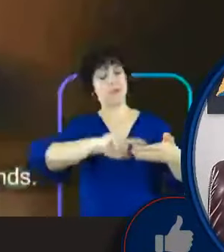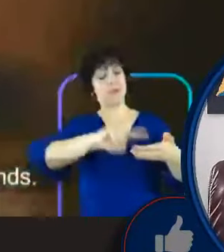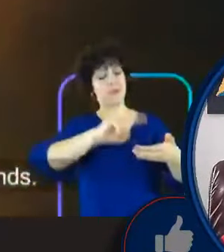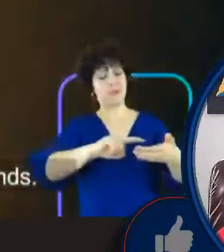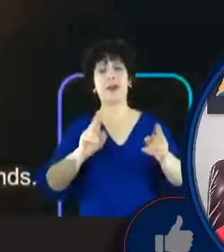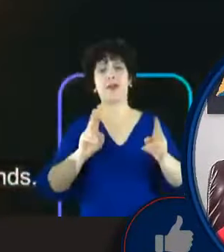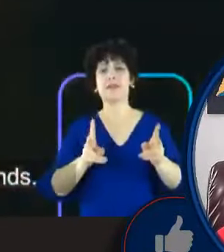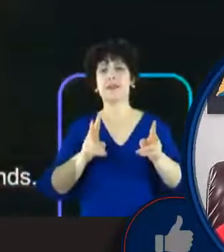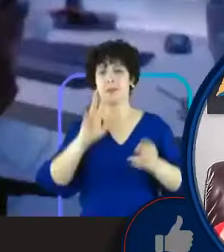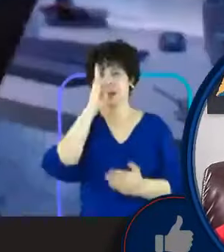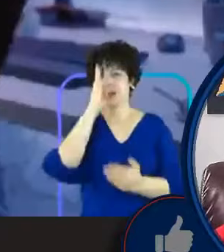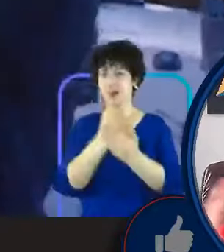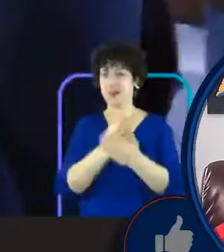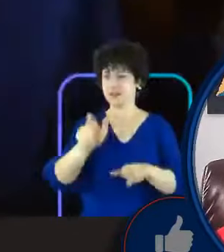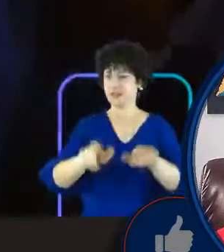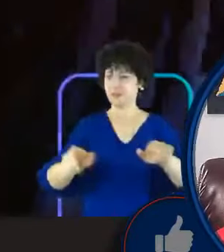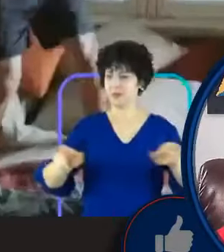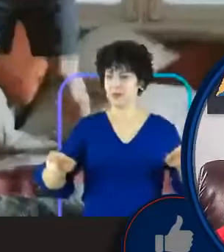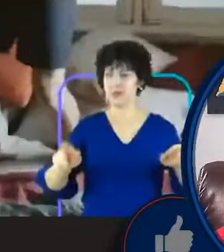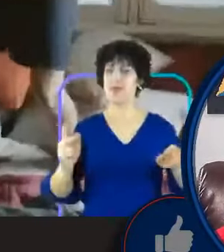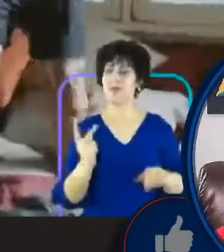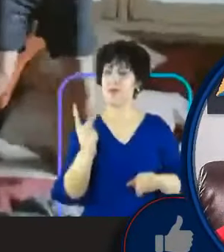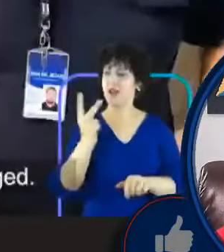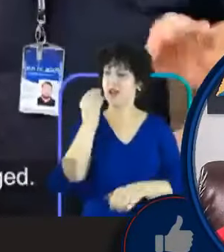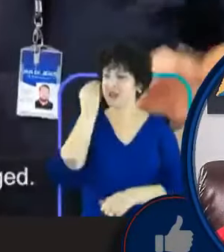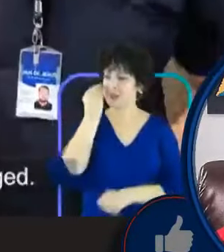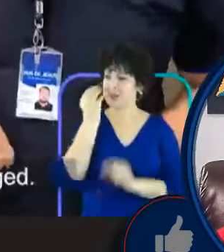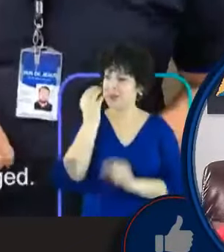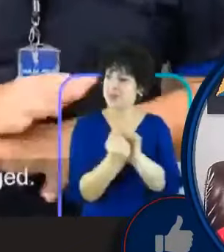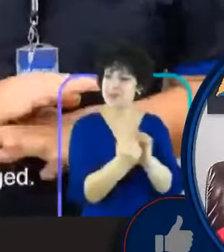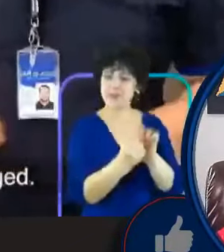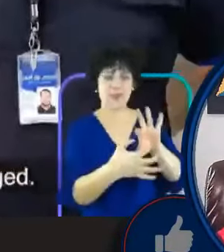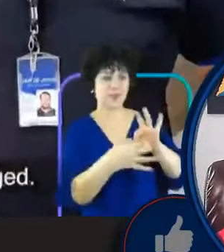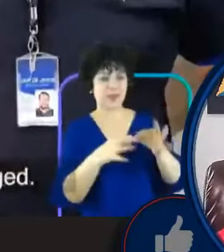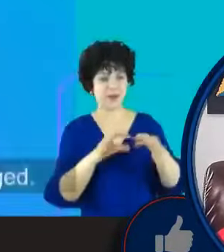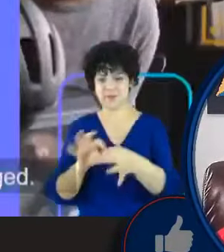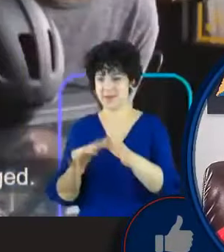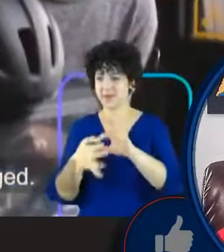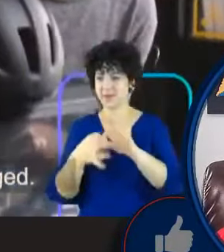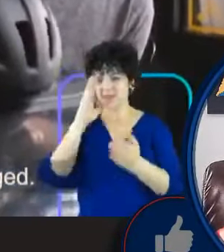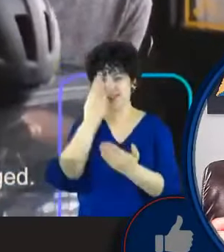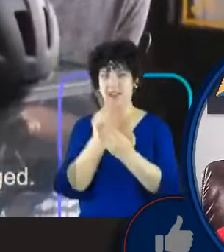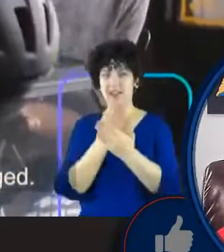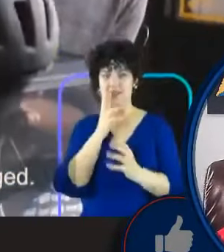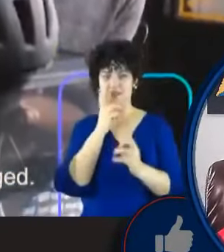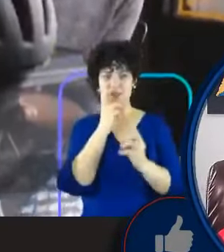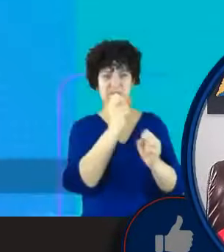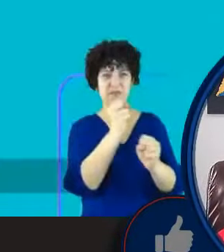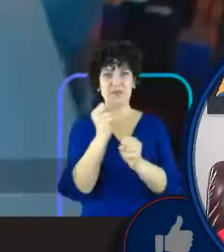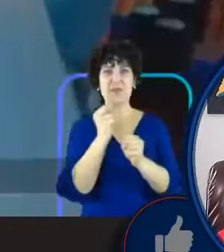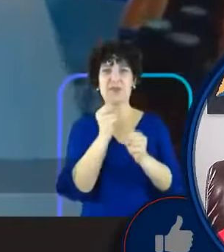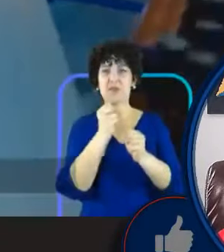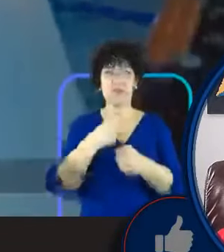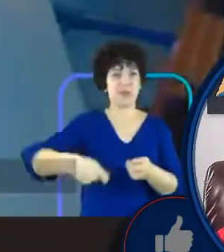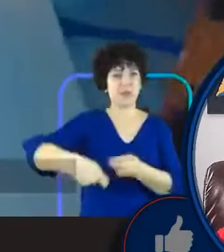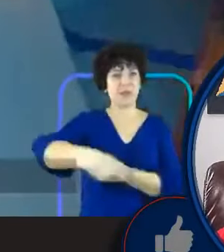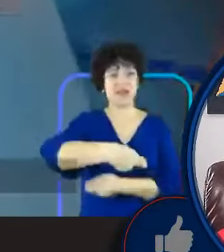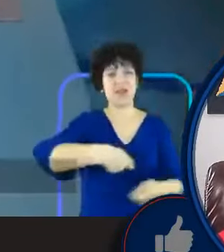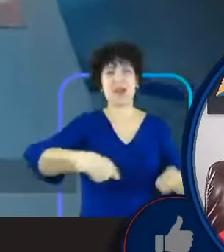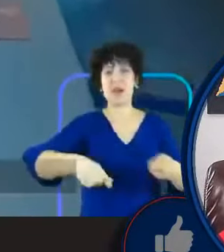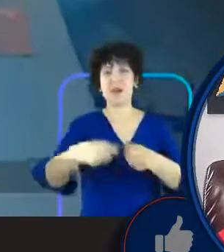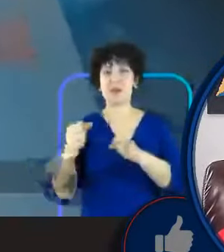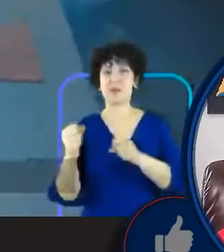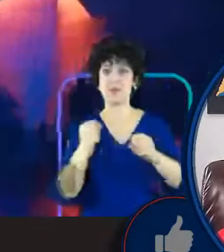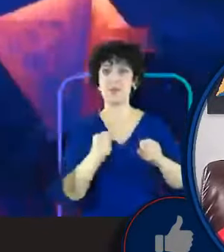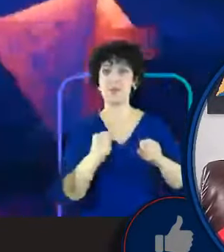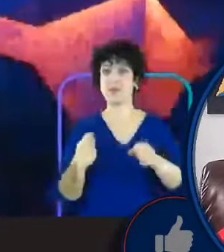a Magalu, né? Focando além do varejo com a transformação de Via Varejo para Via. Então o negócio tá bom, vamos ver o que vai aparecer aqui nas